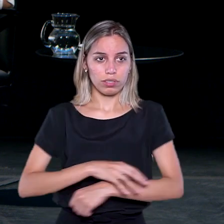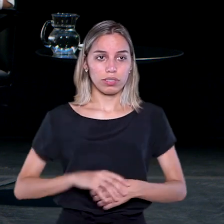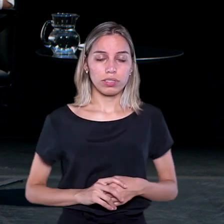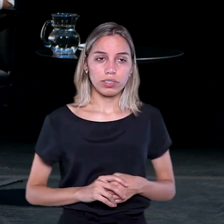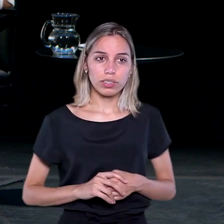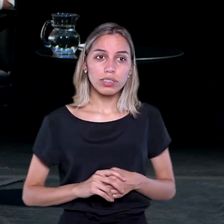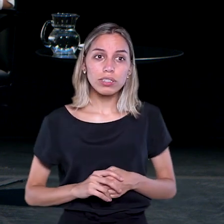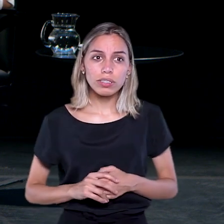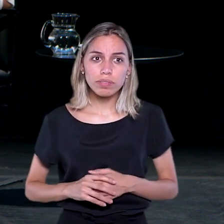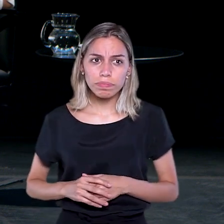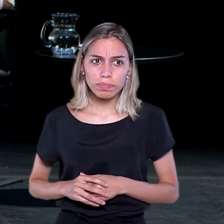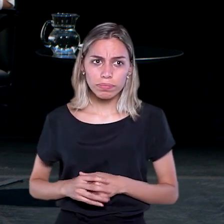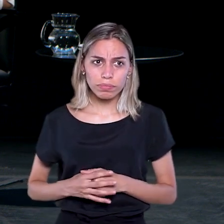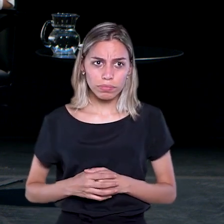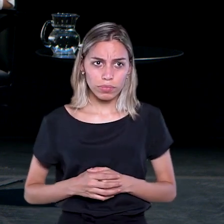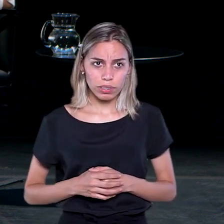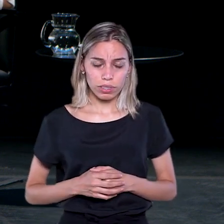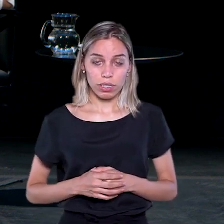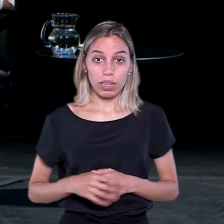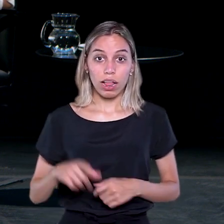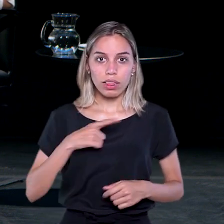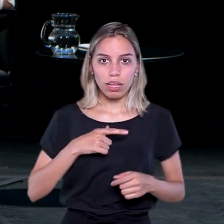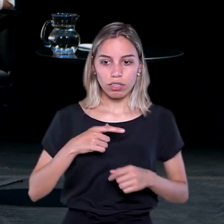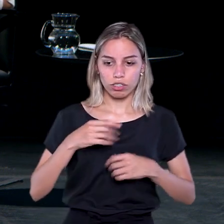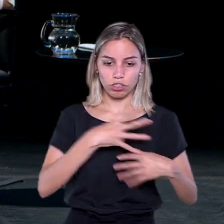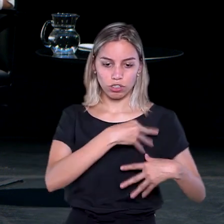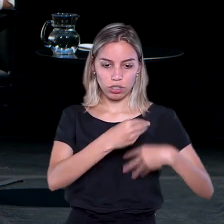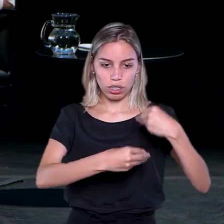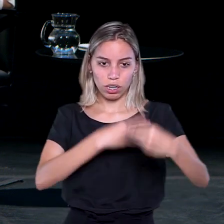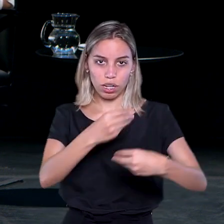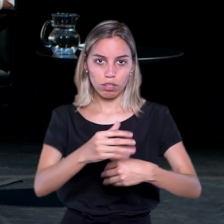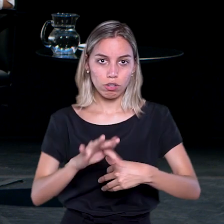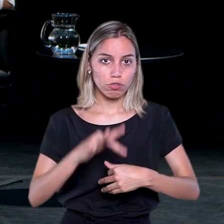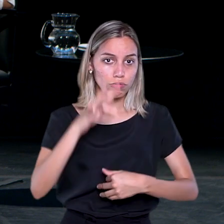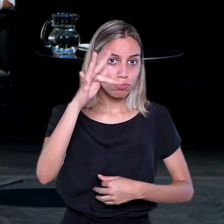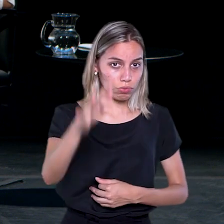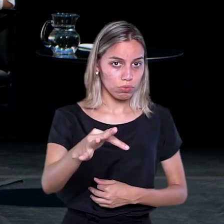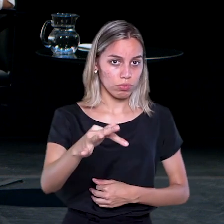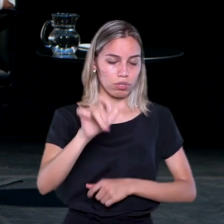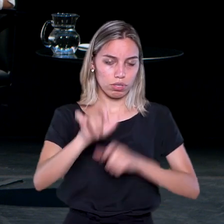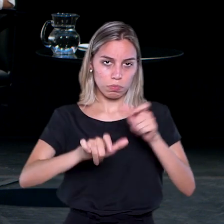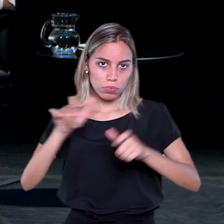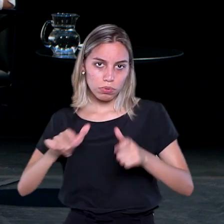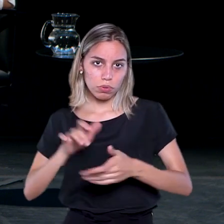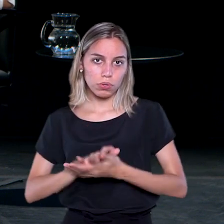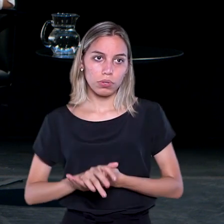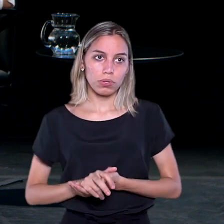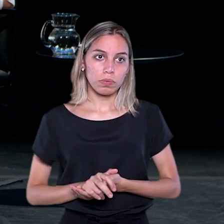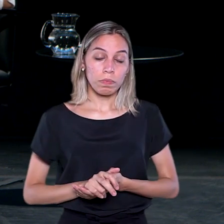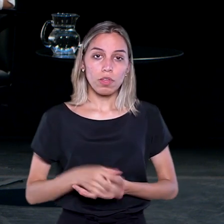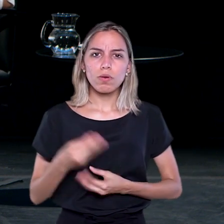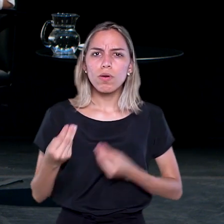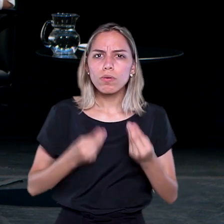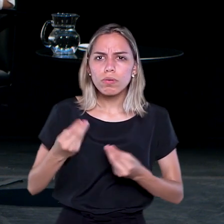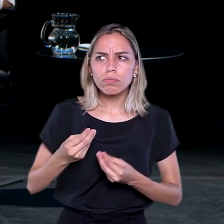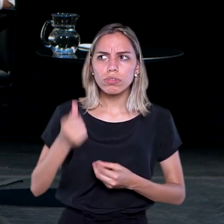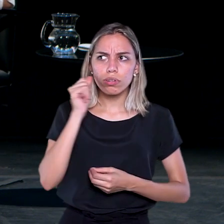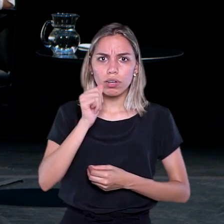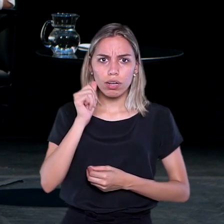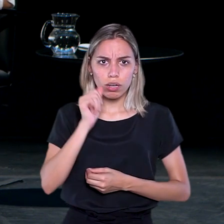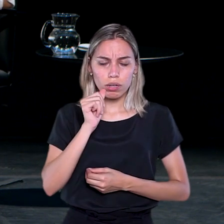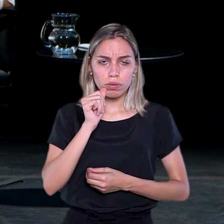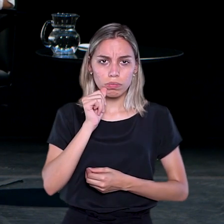contemplando, supostamente, uma pessoa que vai impactar nas gerações futuras dessa pessoa, né? Afinal de contas, vamos colocar aqui como é que essas